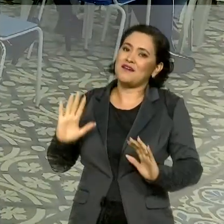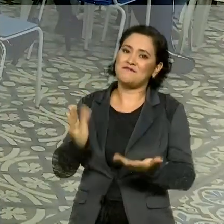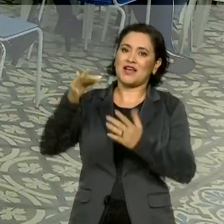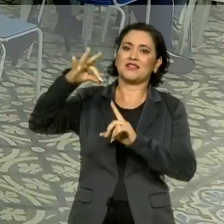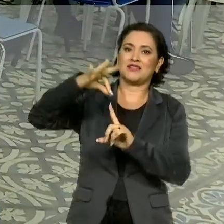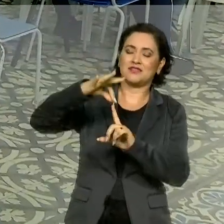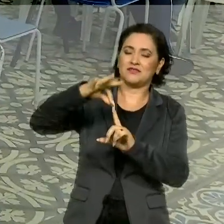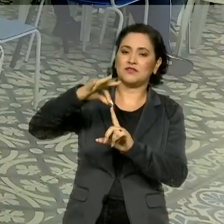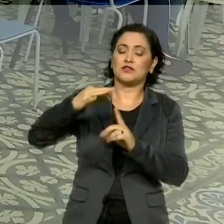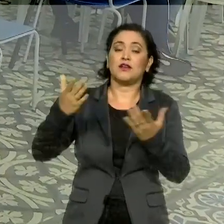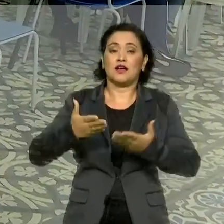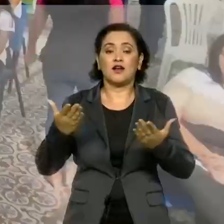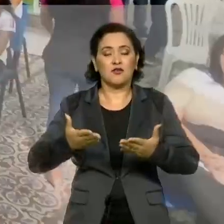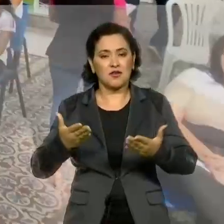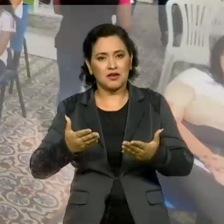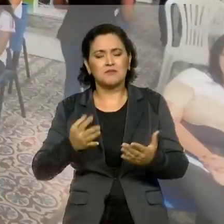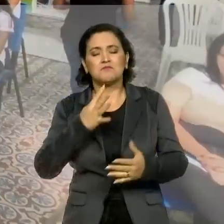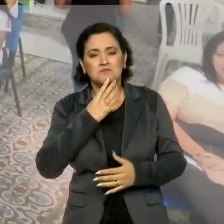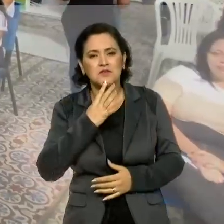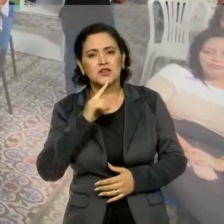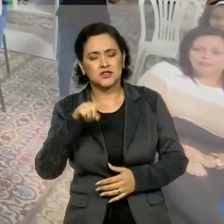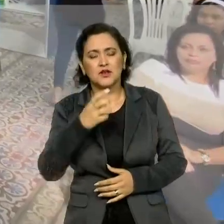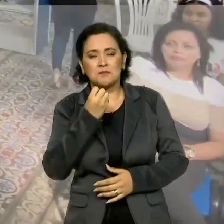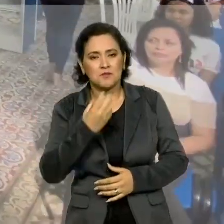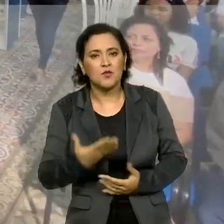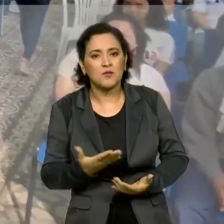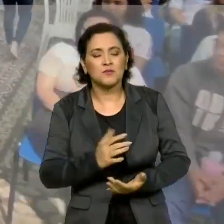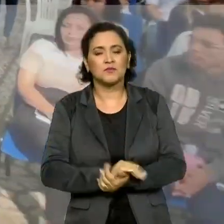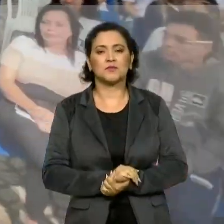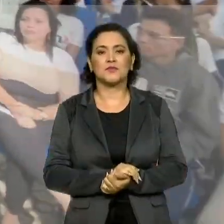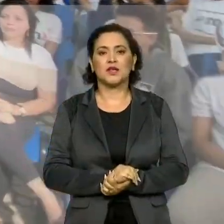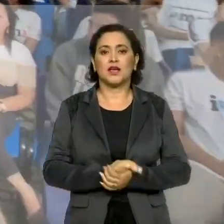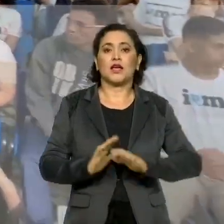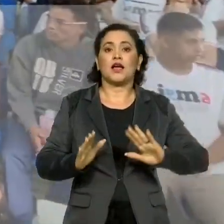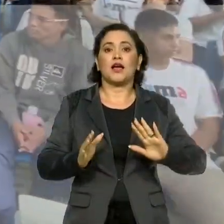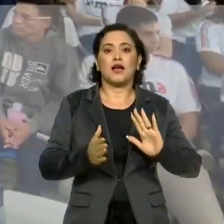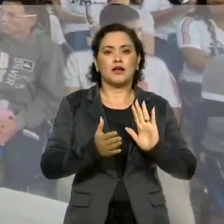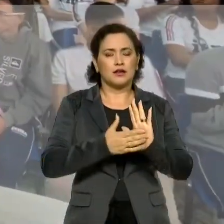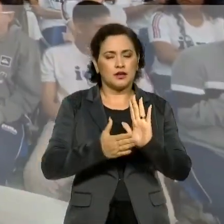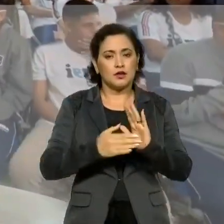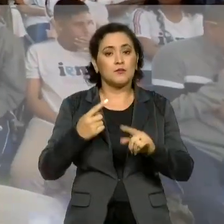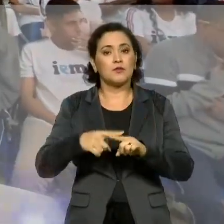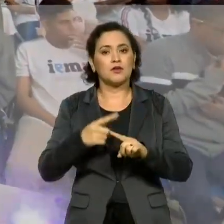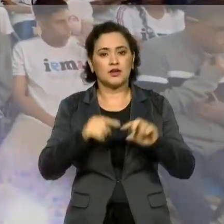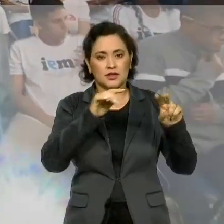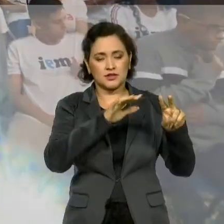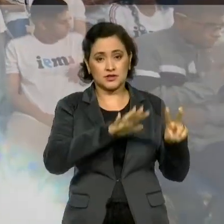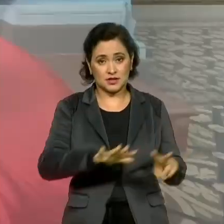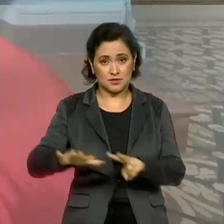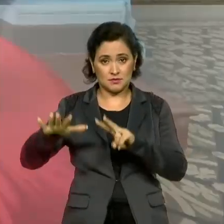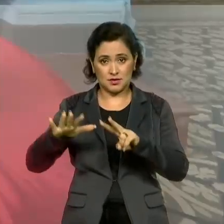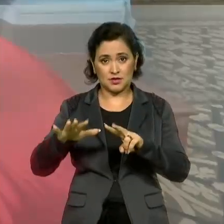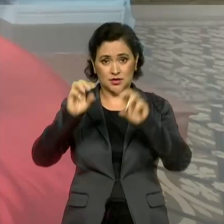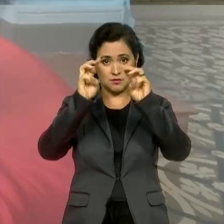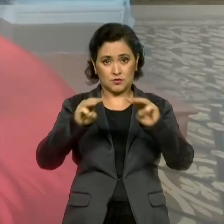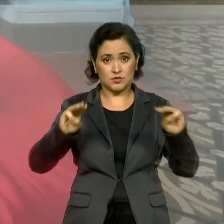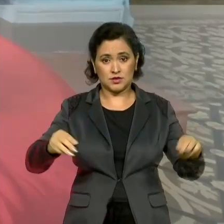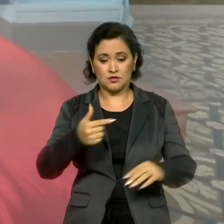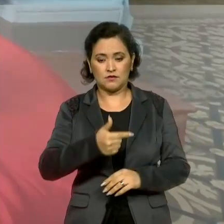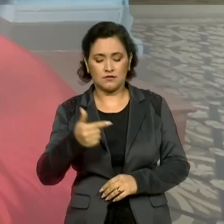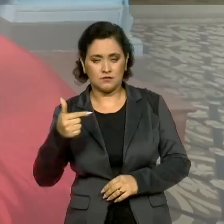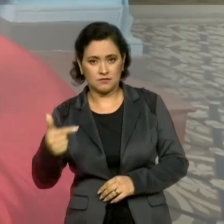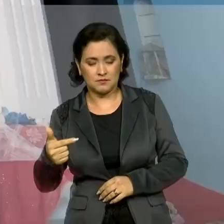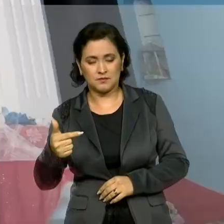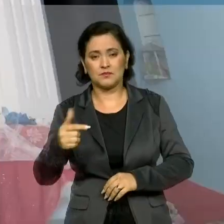algo muito bom e gratificante a iniciativa faz parte da programação da 22ª Semana Nacional de museus e tem o objetivo de